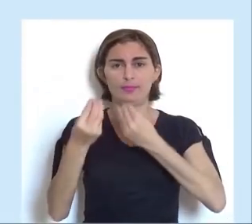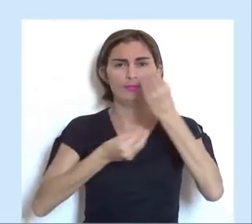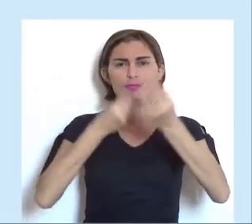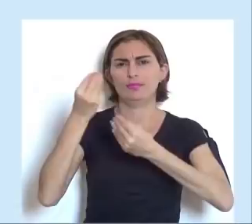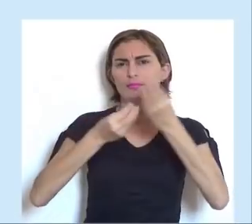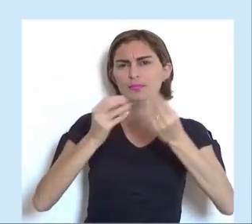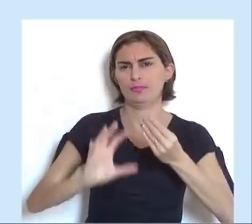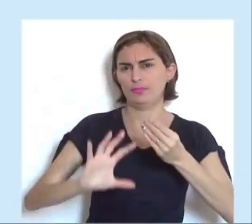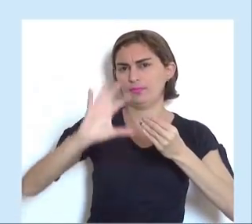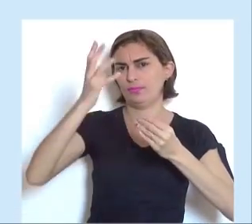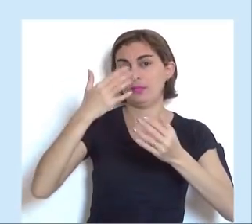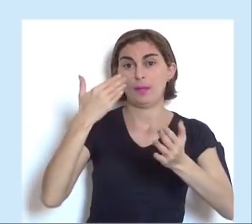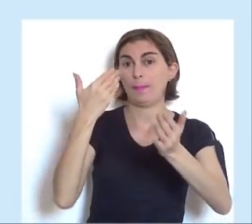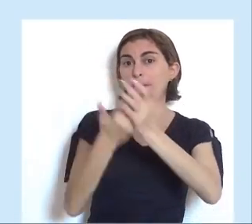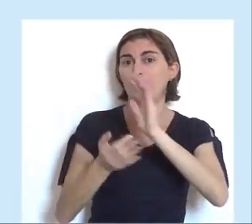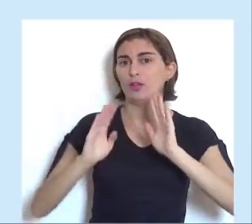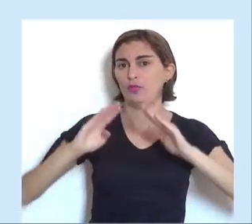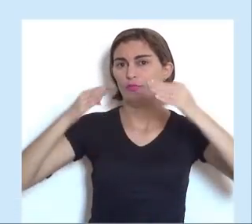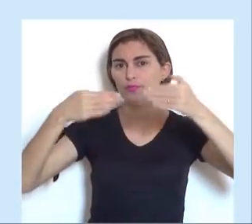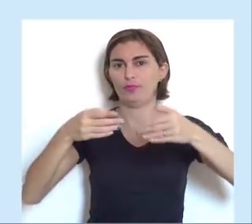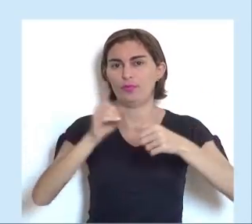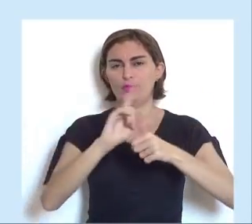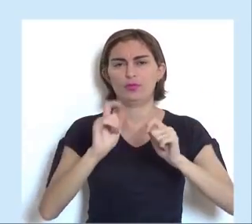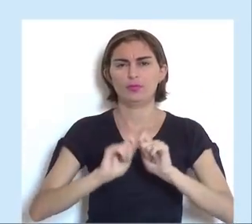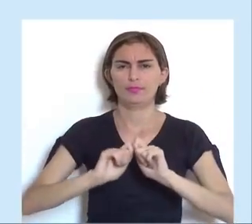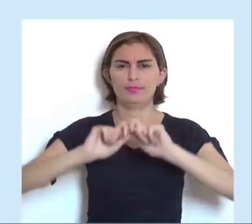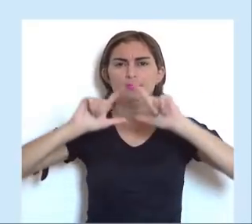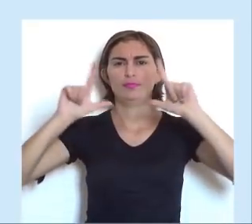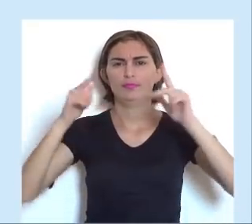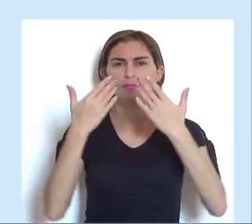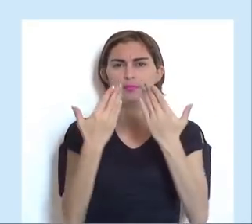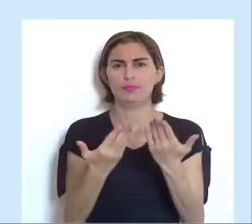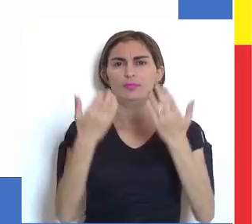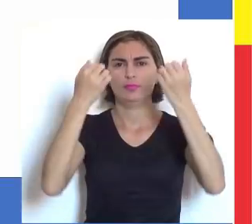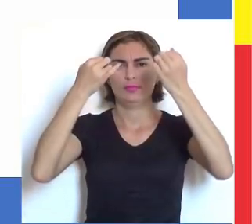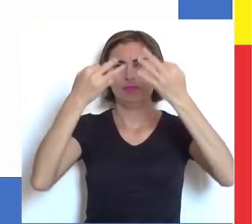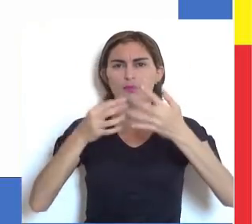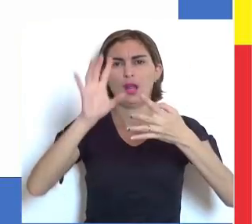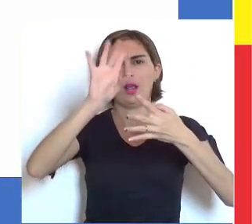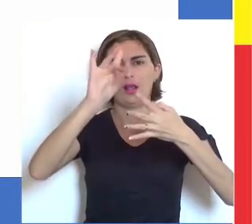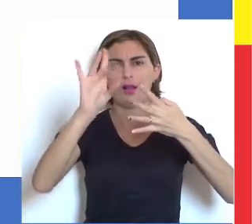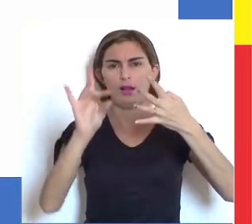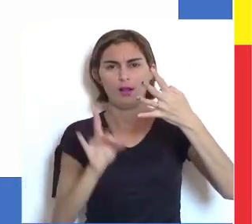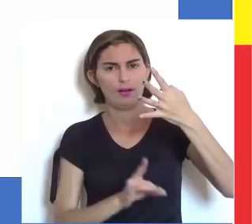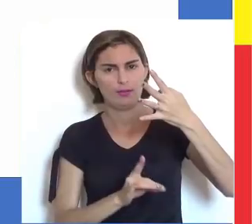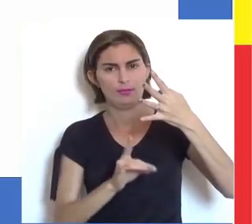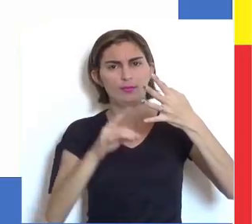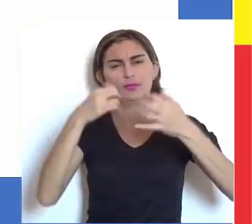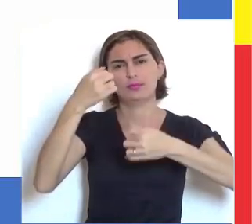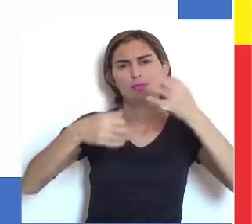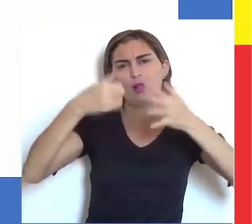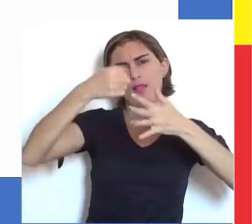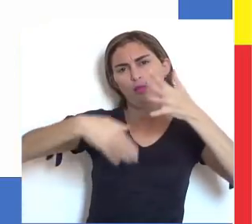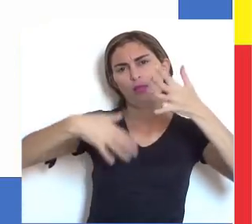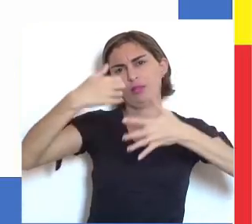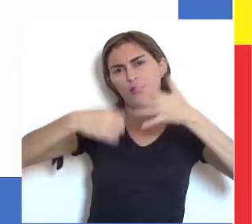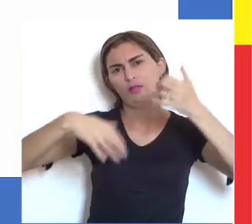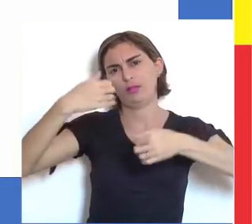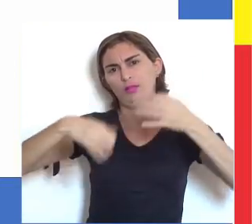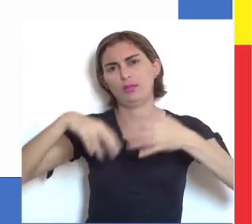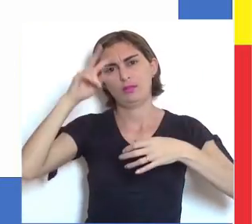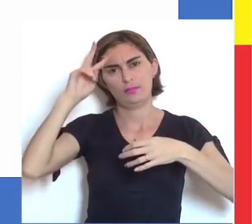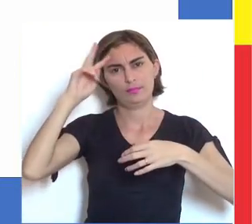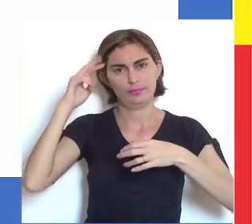que acontece, só para a gente não perder o foco, certo? Vai aparecer aí para vocês a explicação de cada parte da narrativa, do